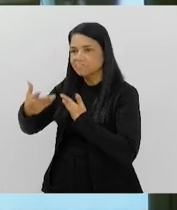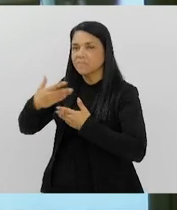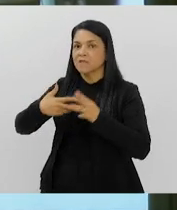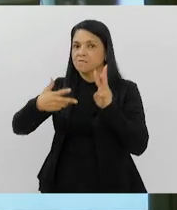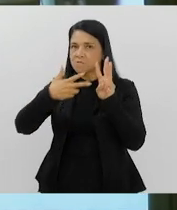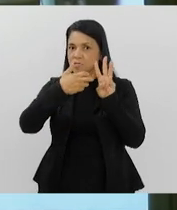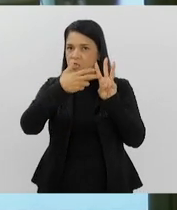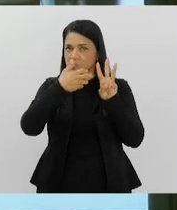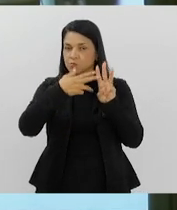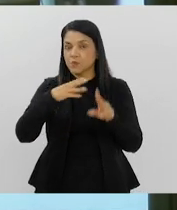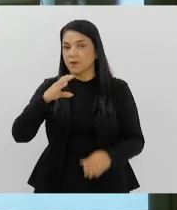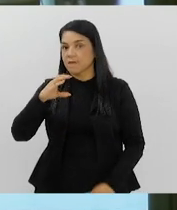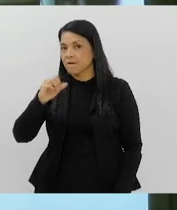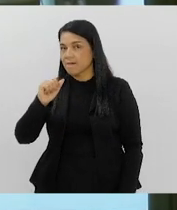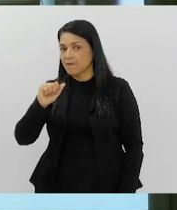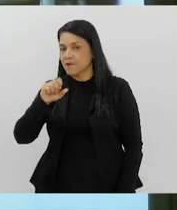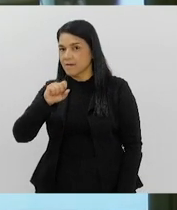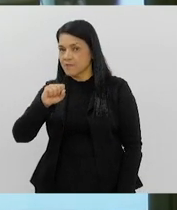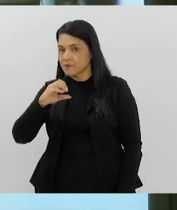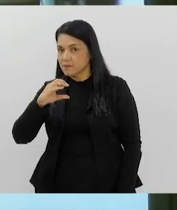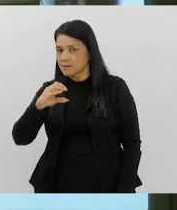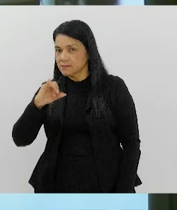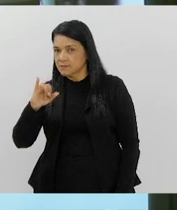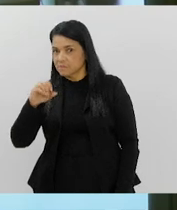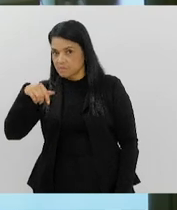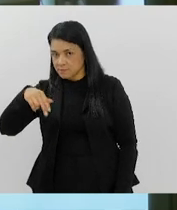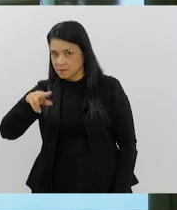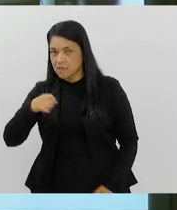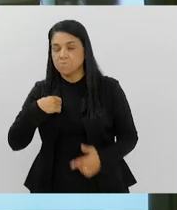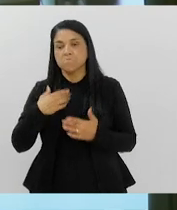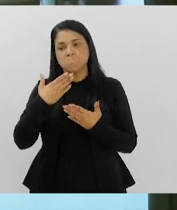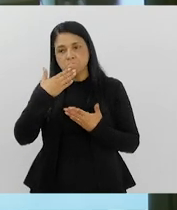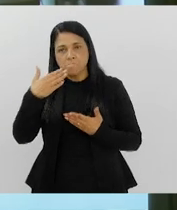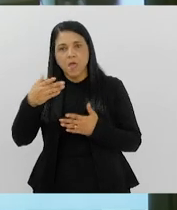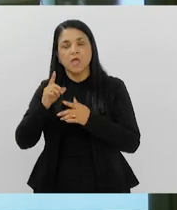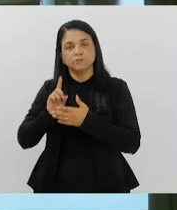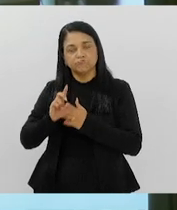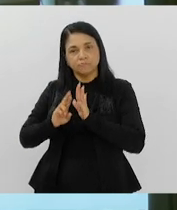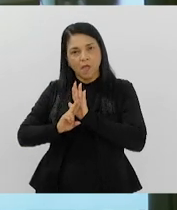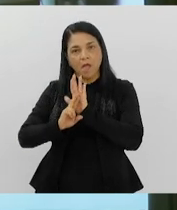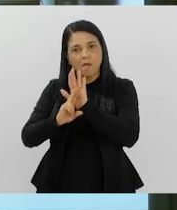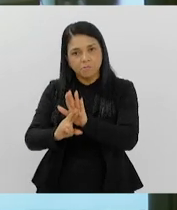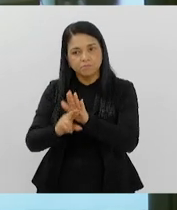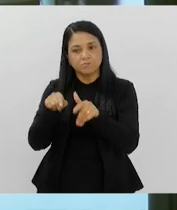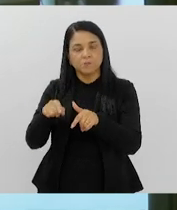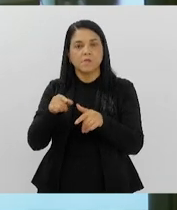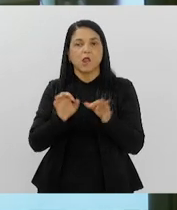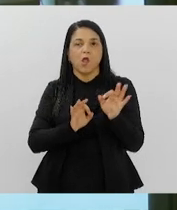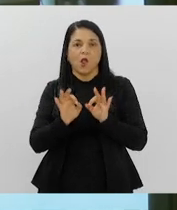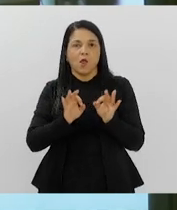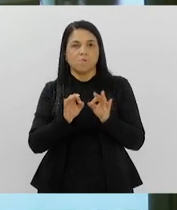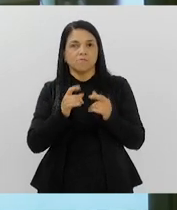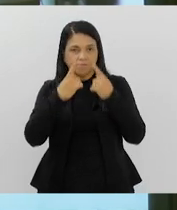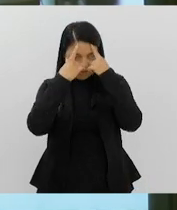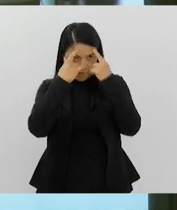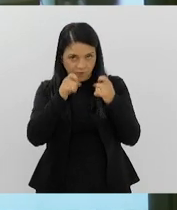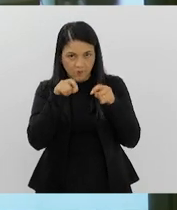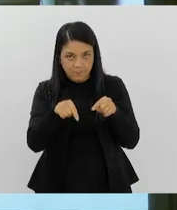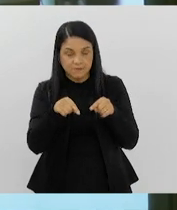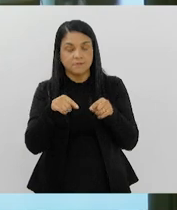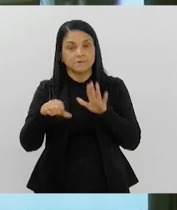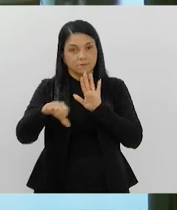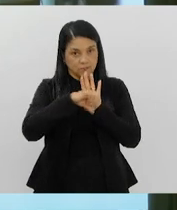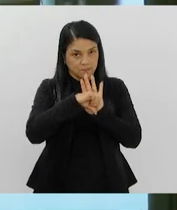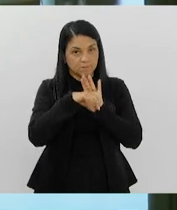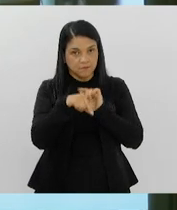Algumas delas querem a nossa presença por conta das organizações criminosas, mas, de fato, esse trabalho